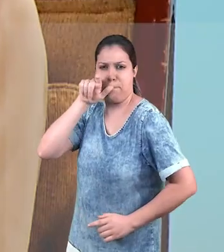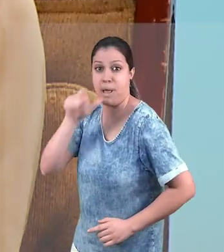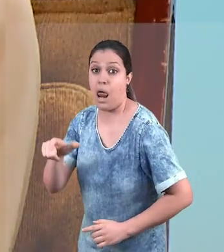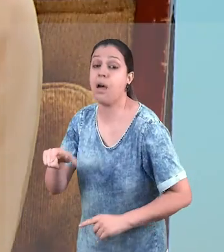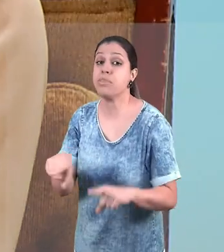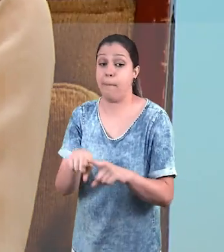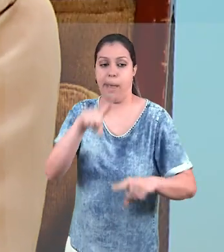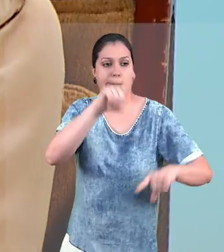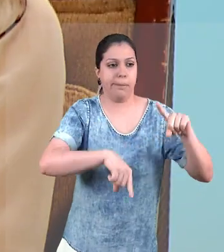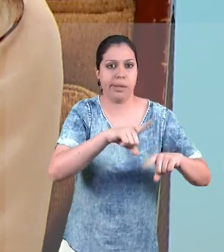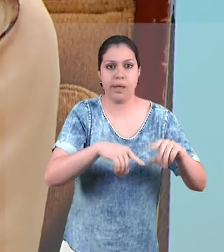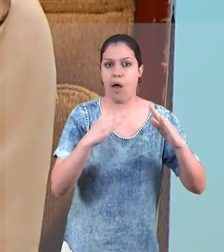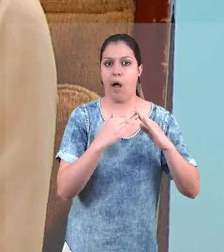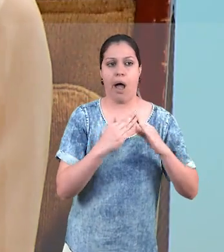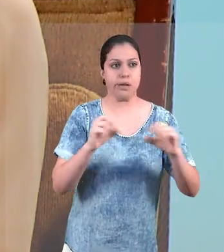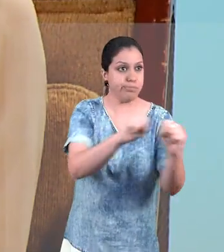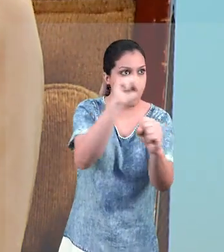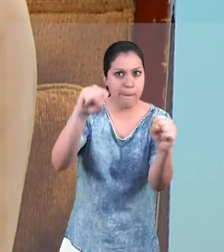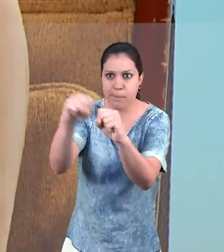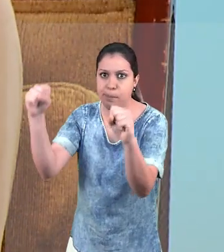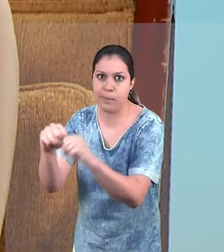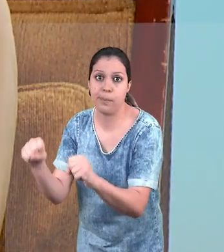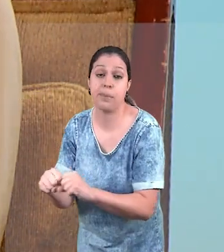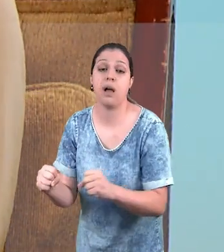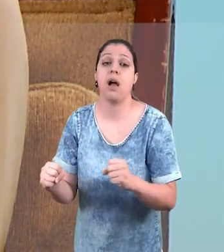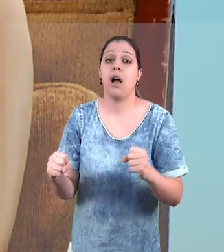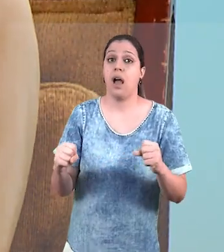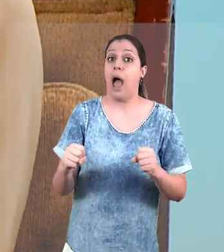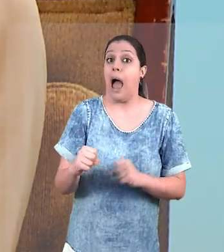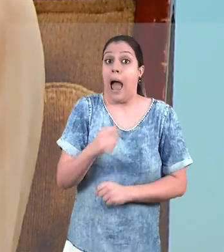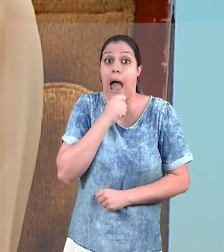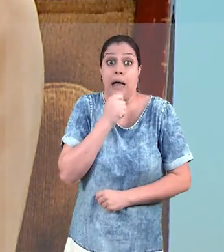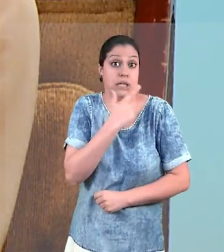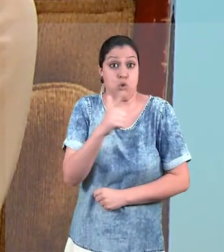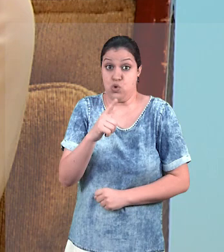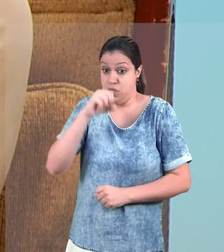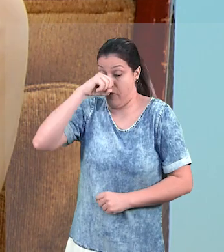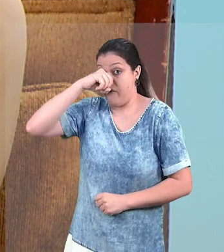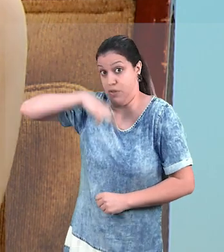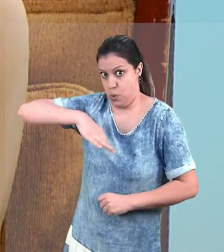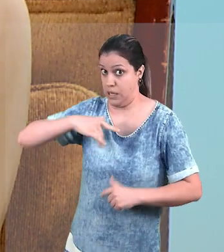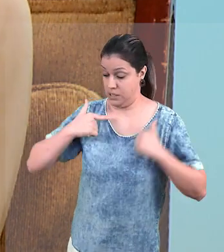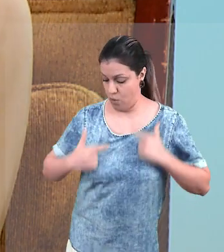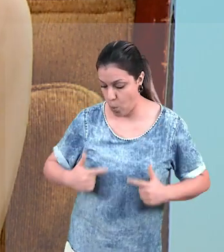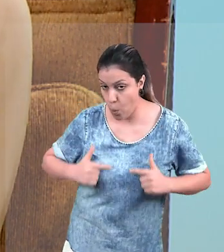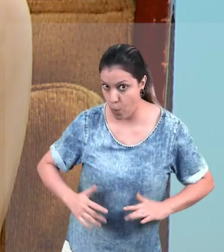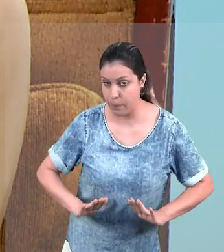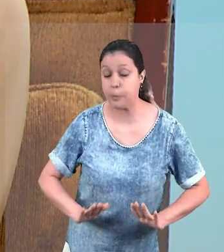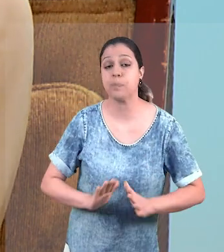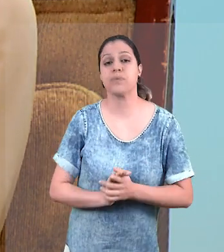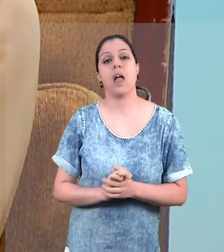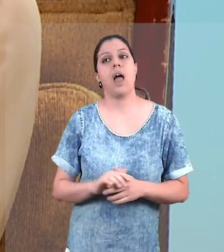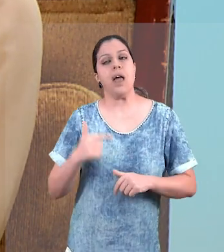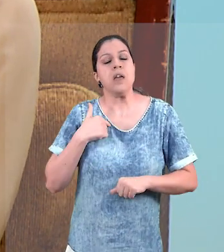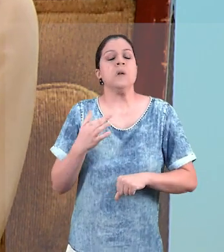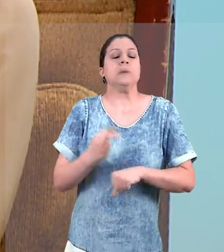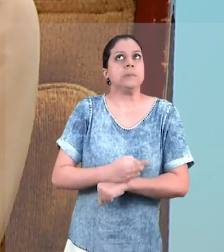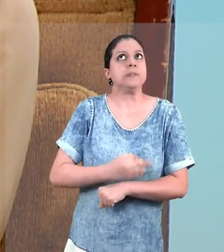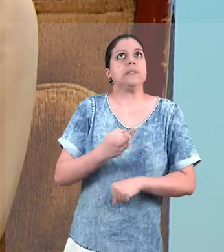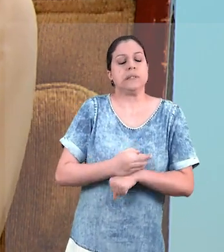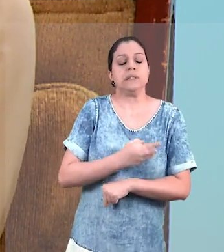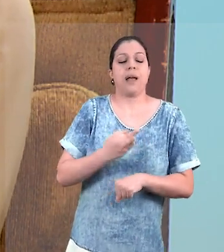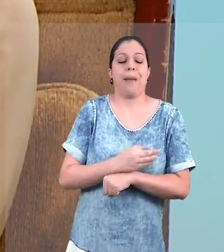morais, patrimoniais, eram essas, não havia ainda a violência física, eu